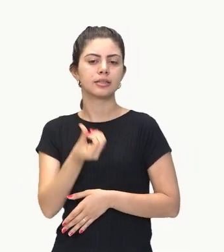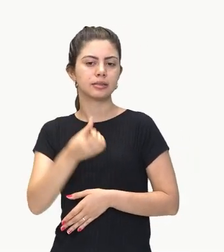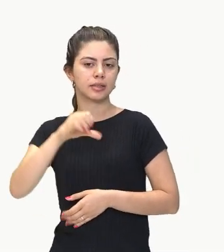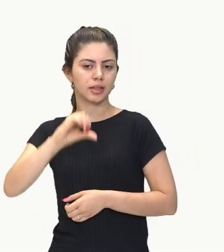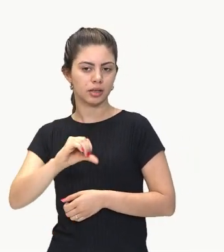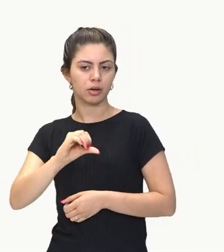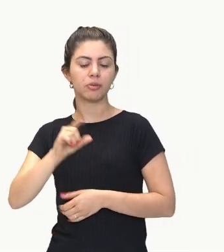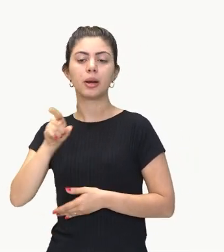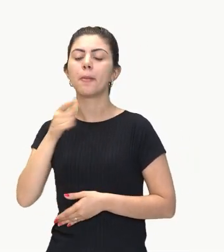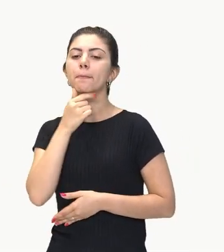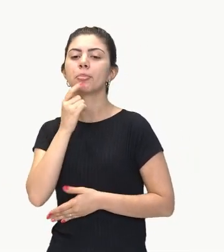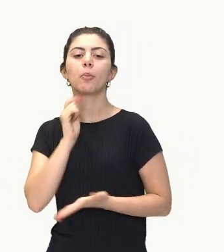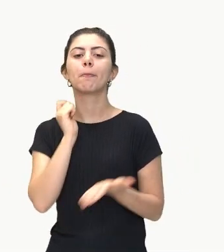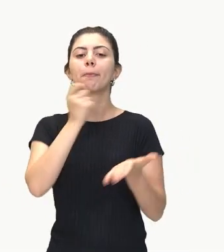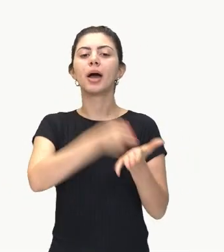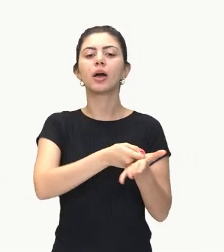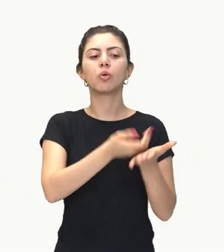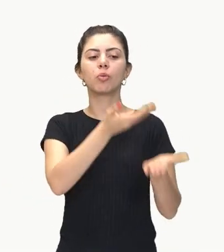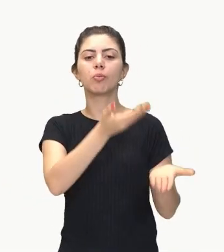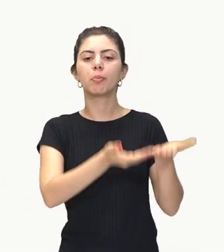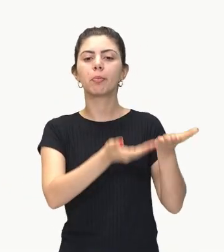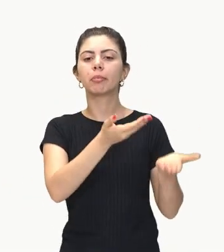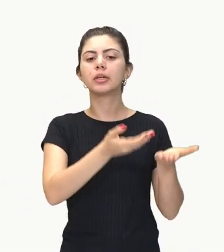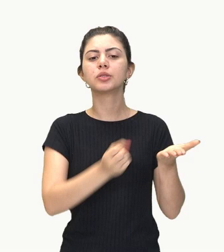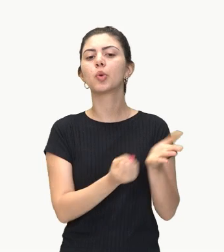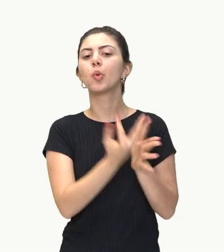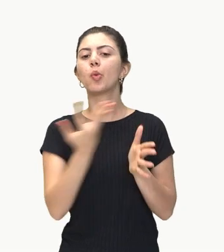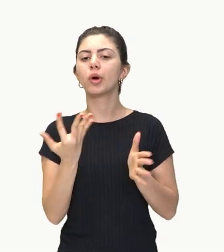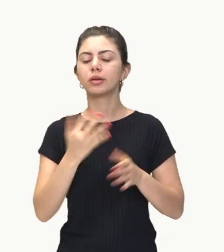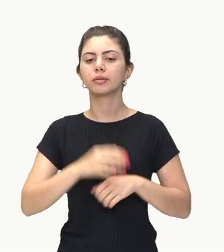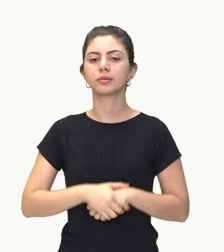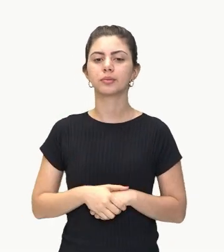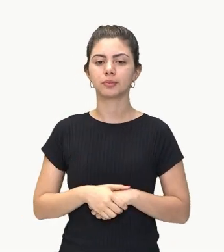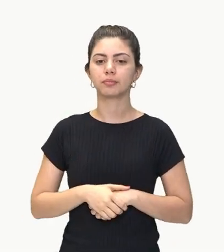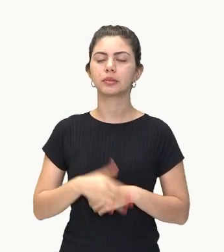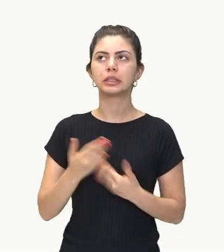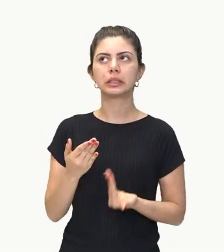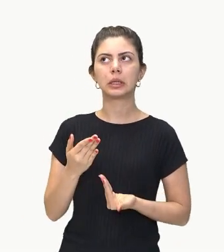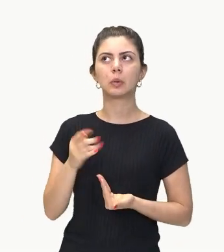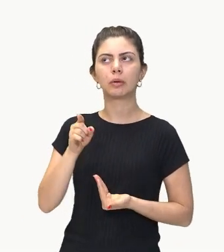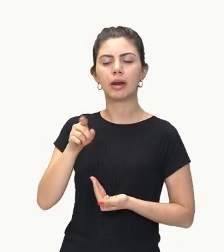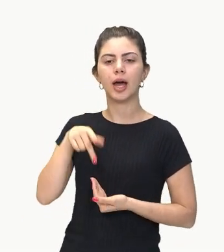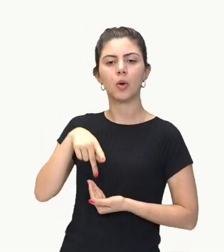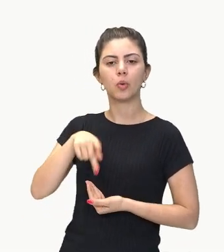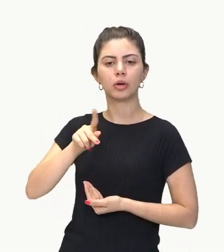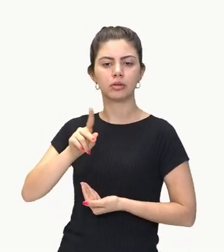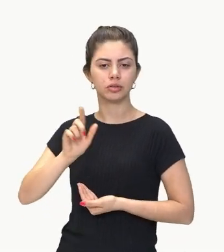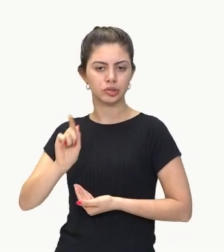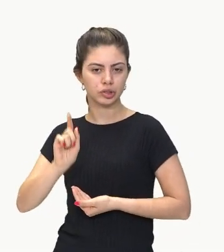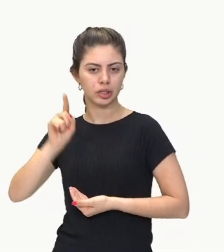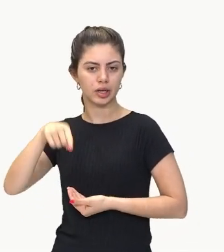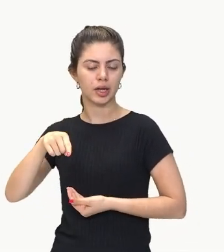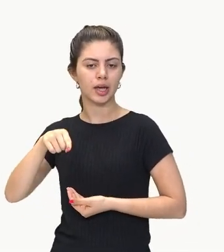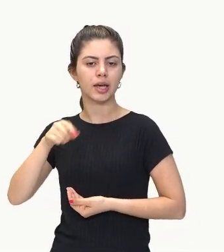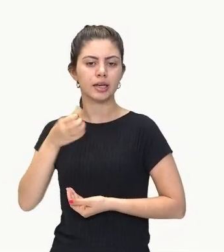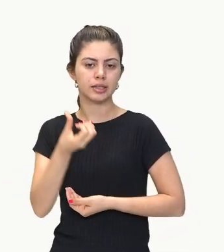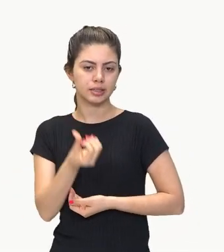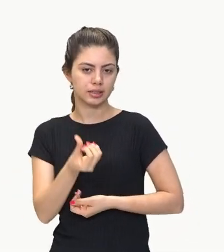por Tiago? Então, o valor do quilo era R$ 69,00,